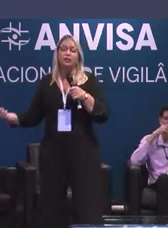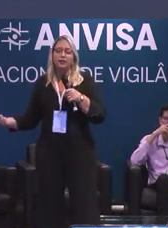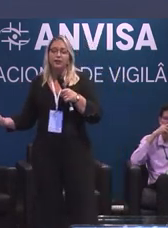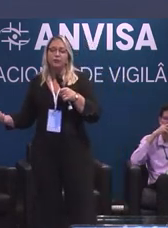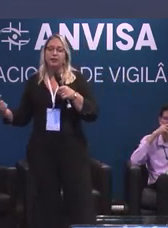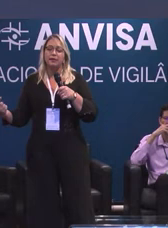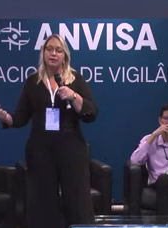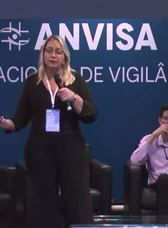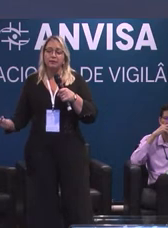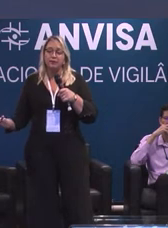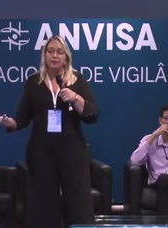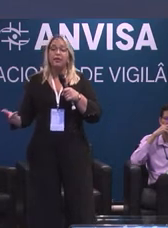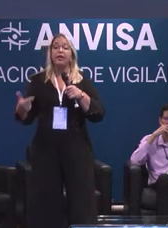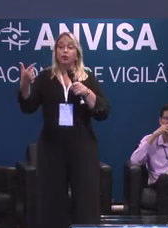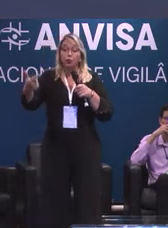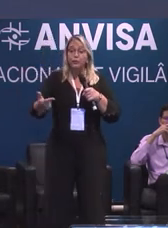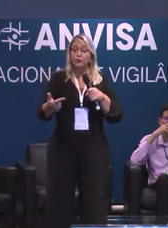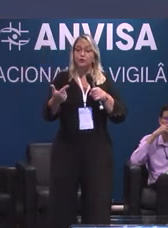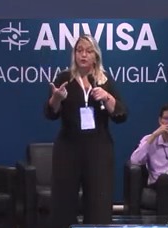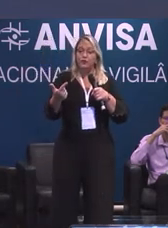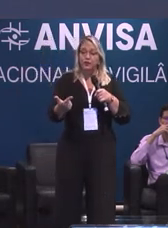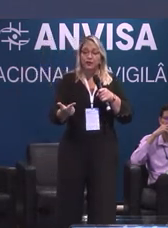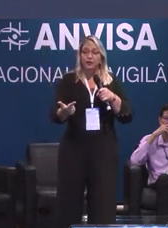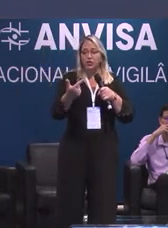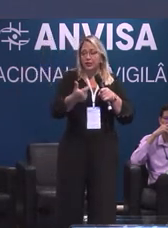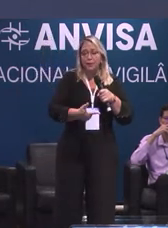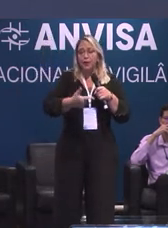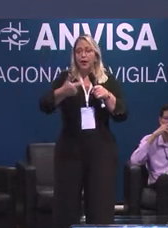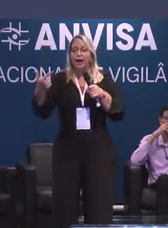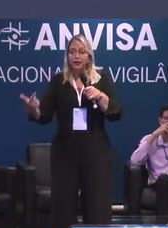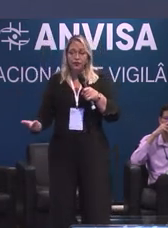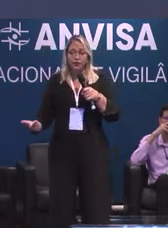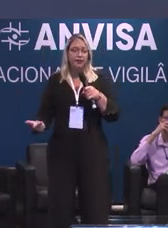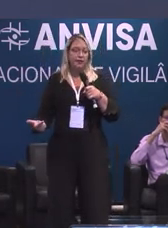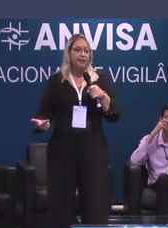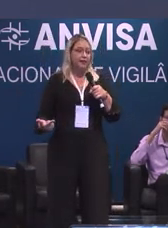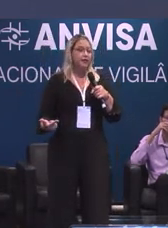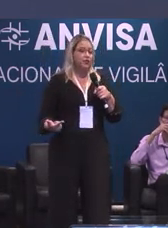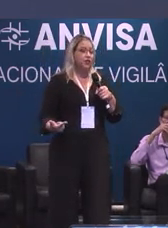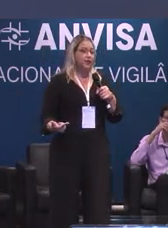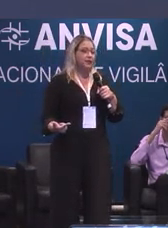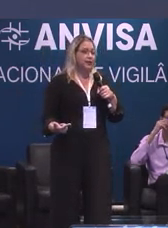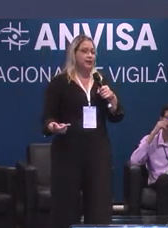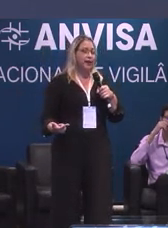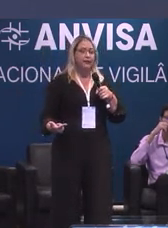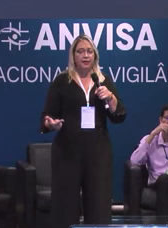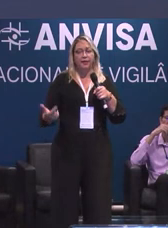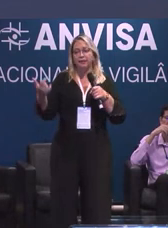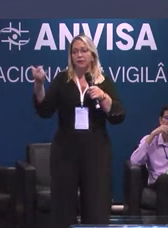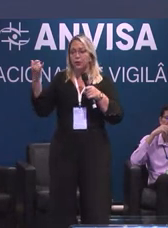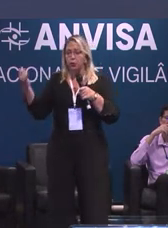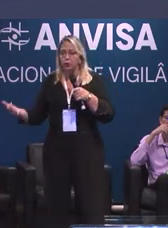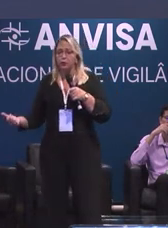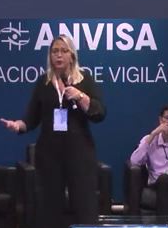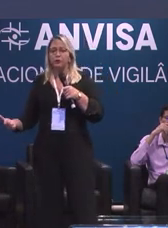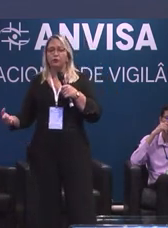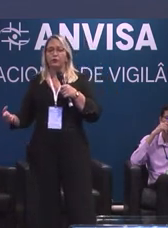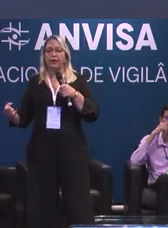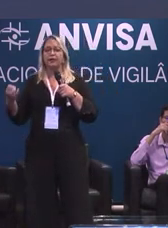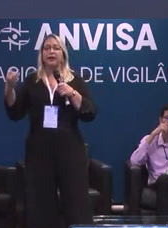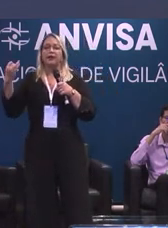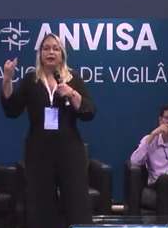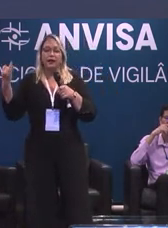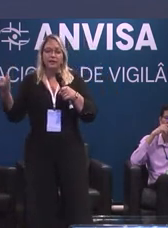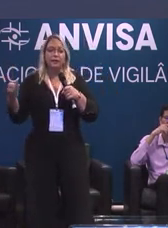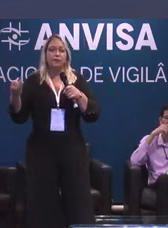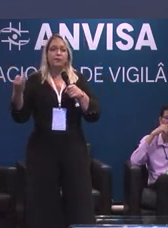constante atualização e em número suficiente. A gente sabe a deficiência das vigilâncias sanitárias em relação ao número de profissionais,